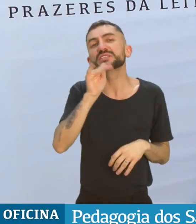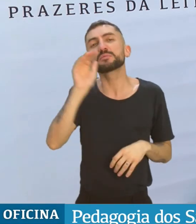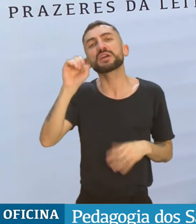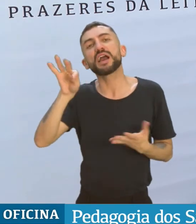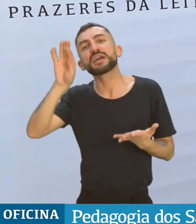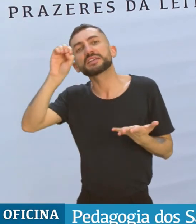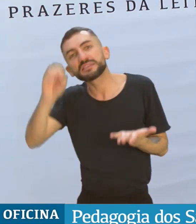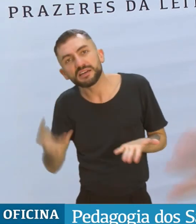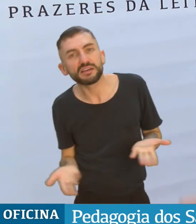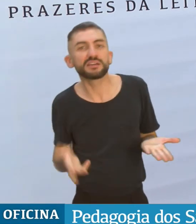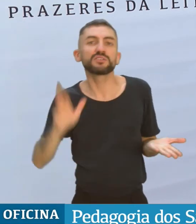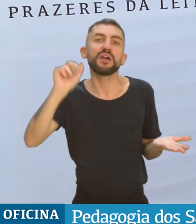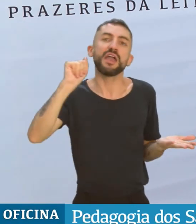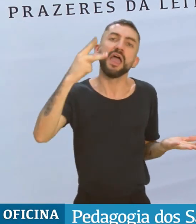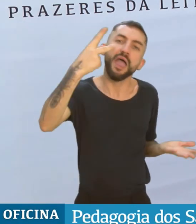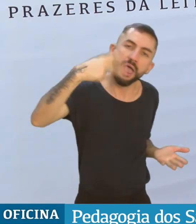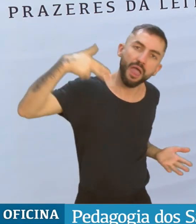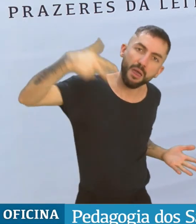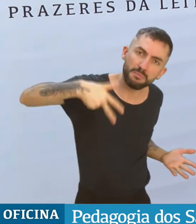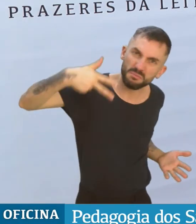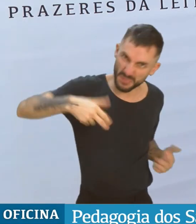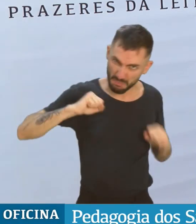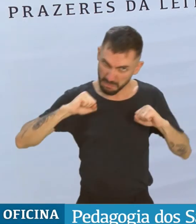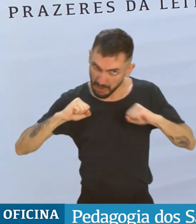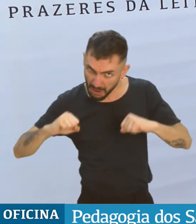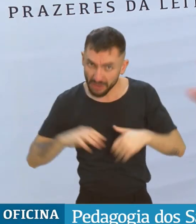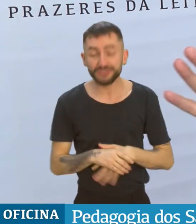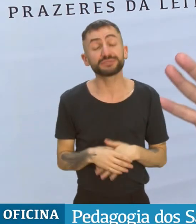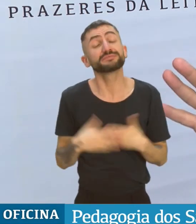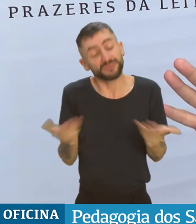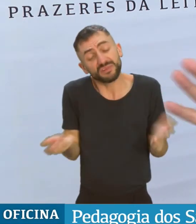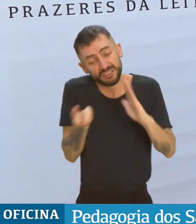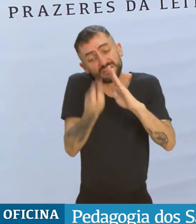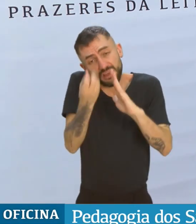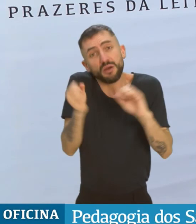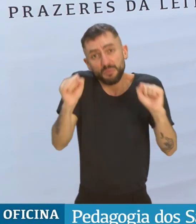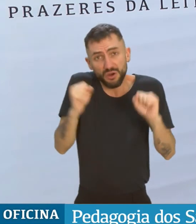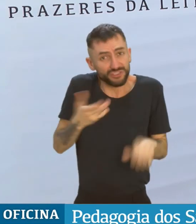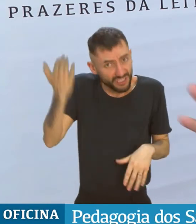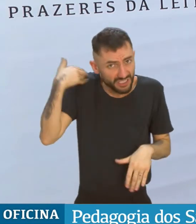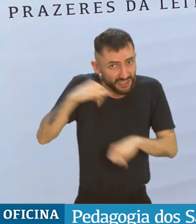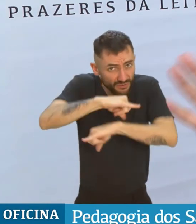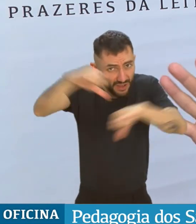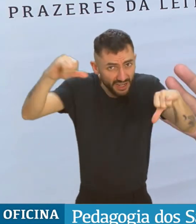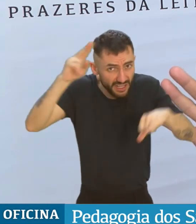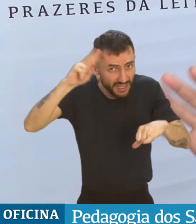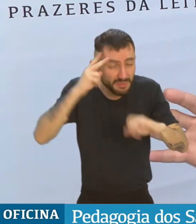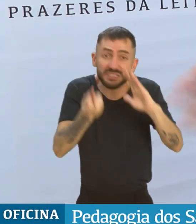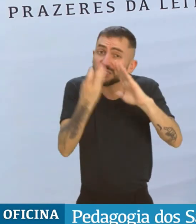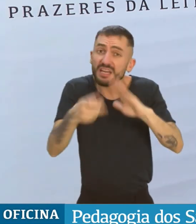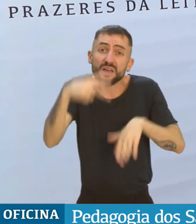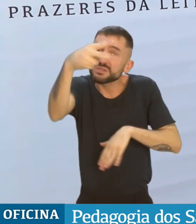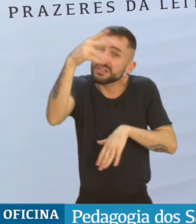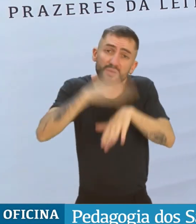por exemplo, entre um poema e outro é permitido? Como eu falei no sarau, tudo é permitido. O sarau é seu, estrague como